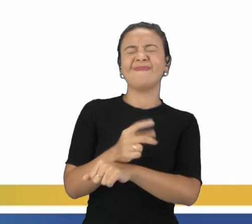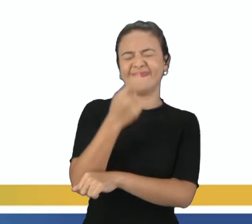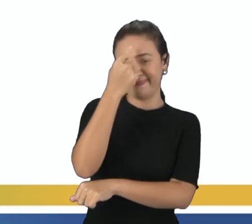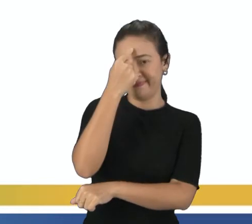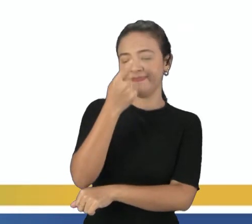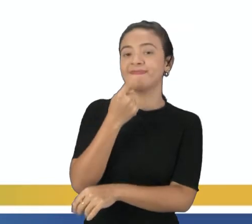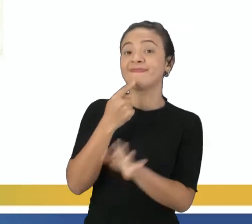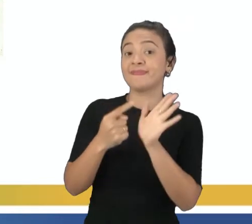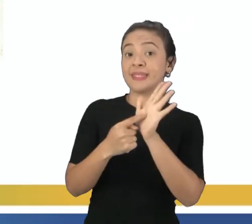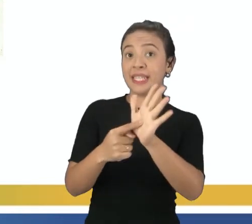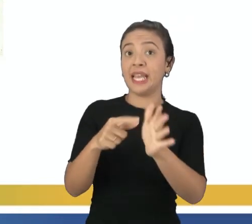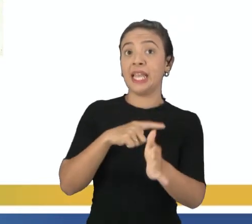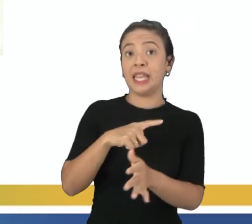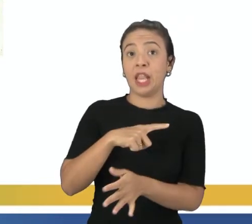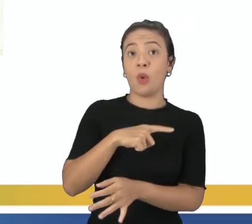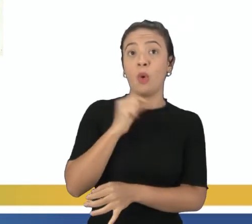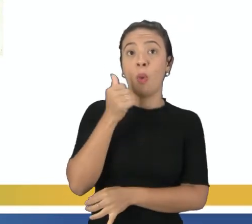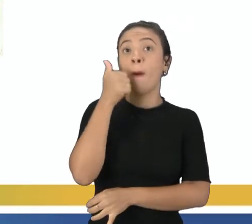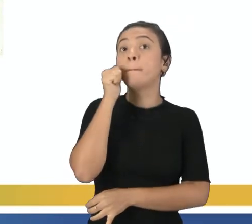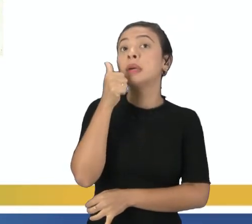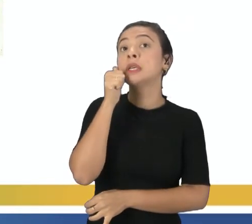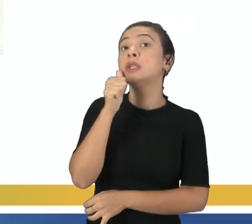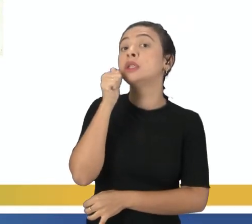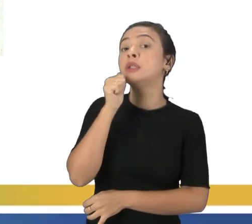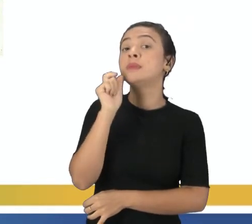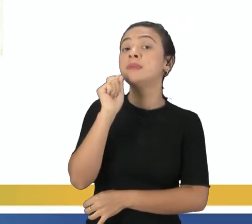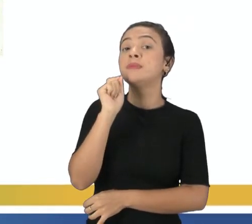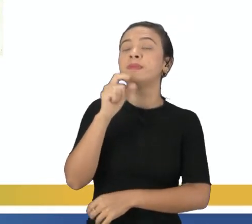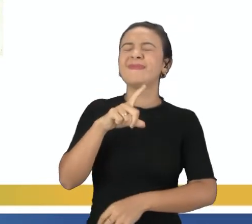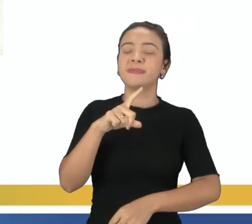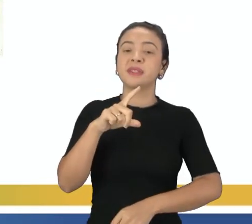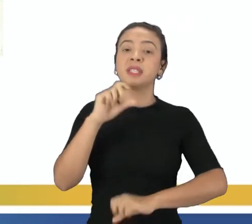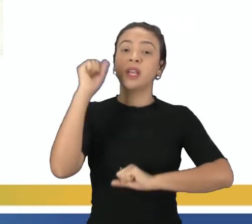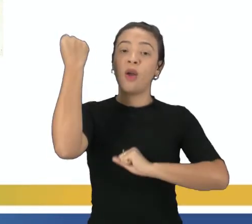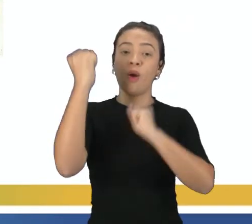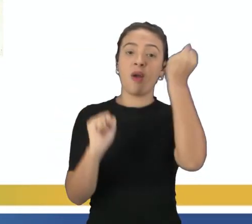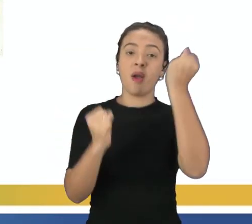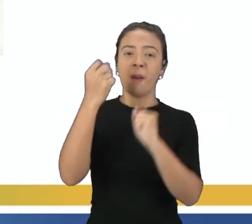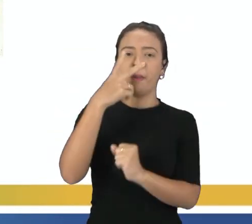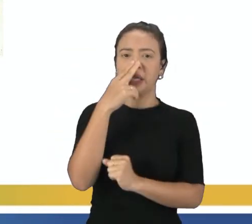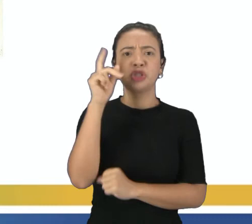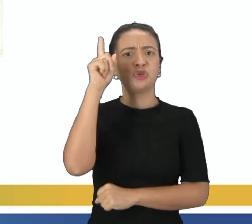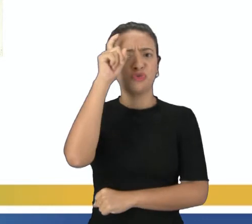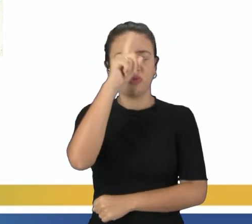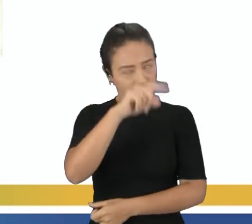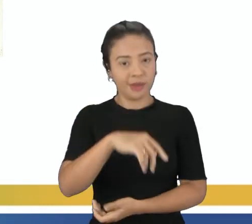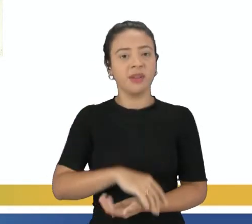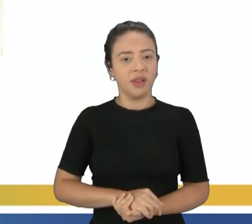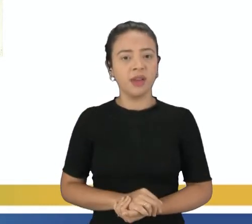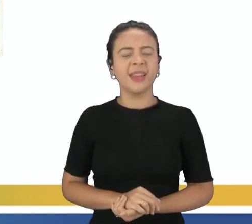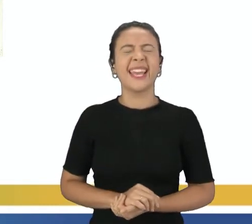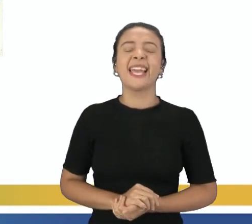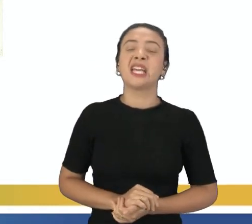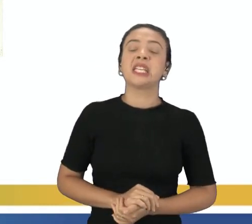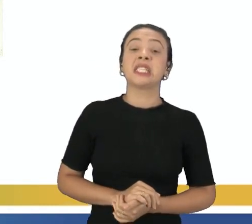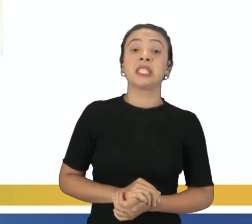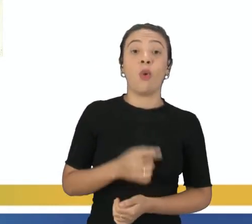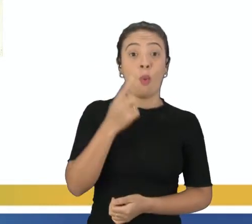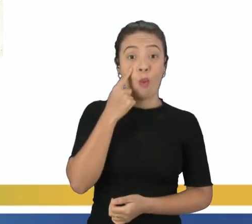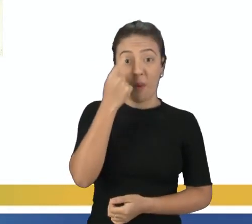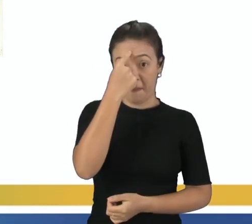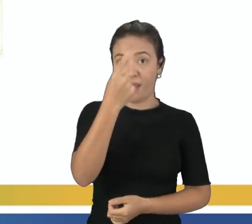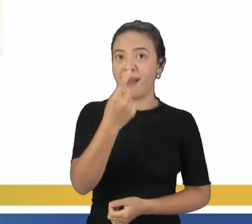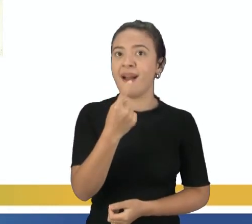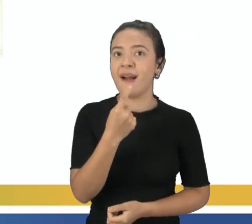ao lado, a garota executa um exercício que parece desafiador. No exato momento da